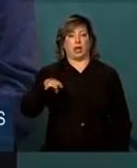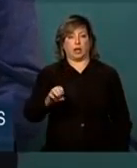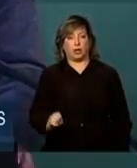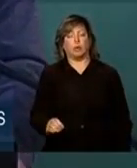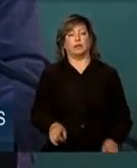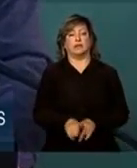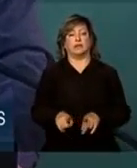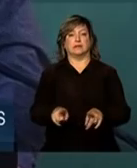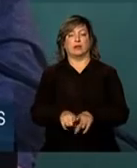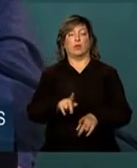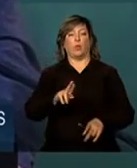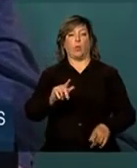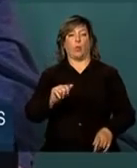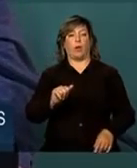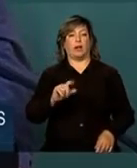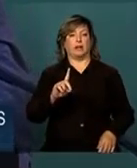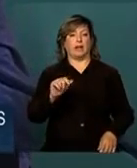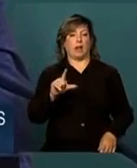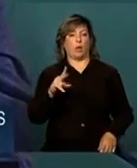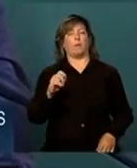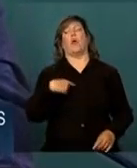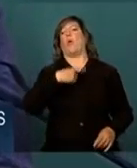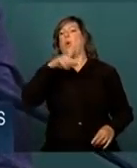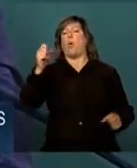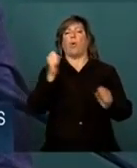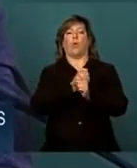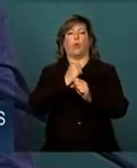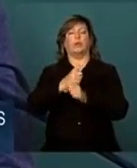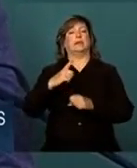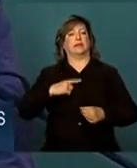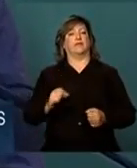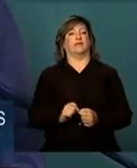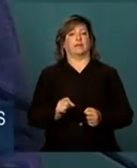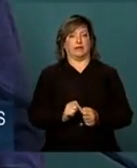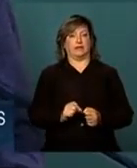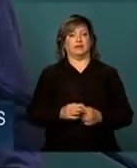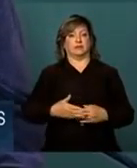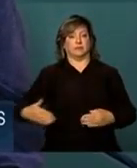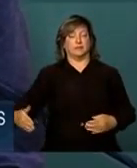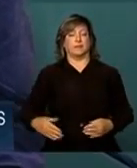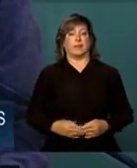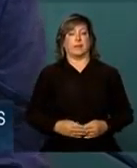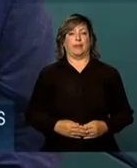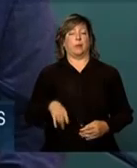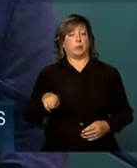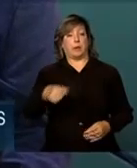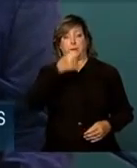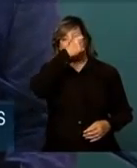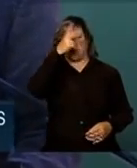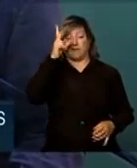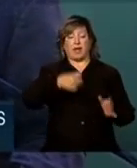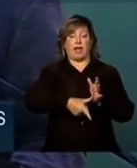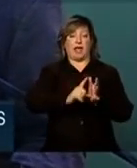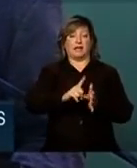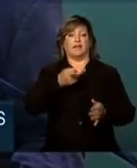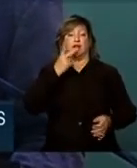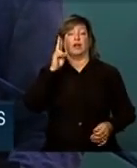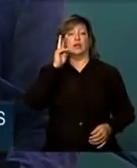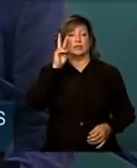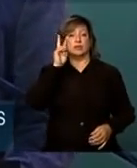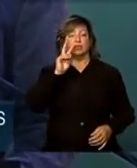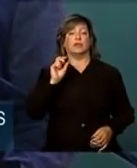de Guadalupe e outras obras que estão sendo realizadas. E como aqui o prefeito que falou antes abordou a questão do Eixo